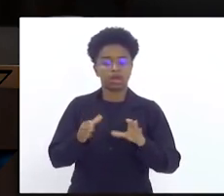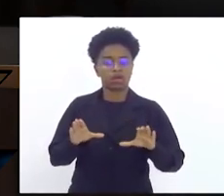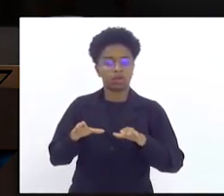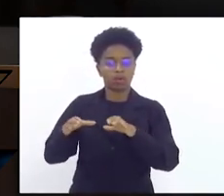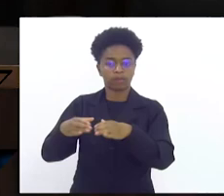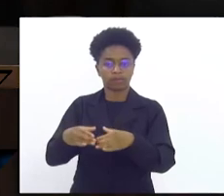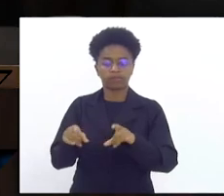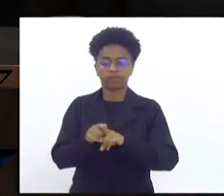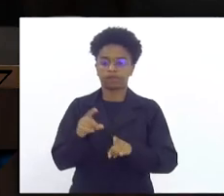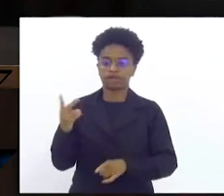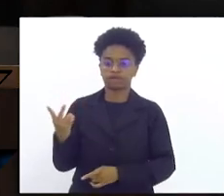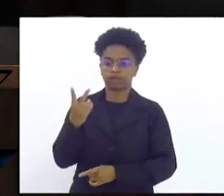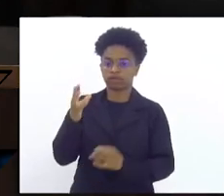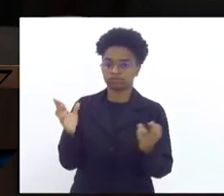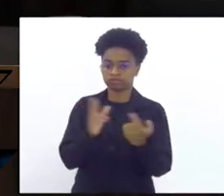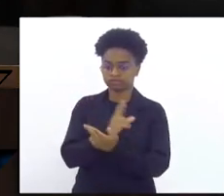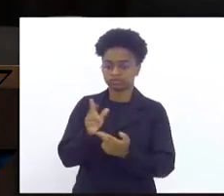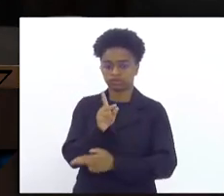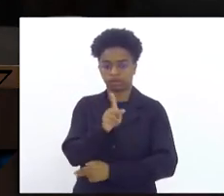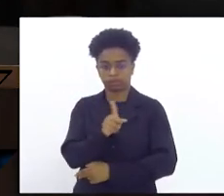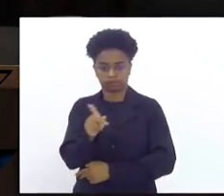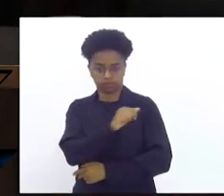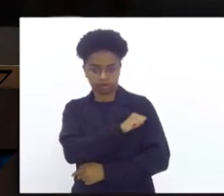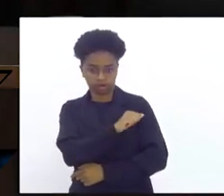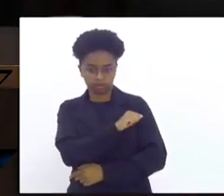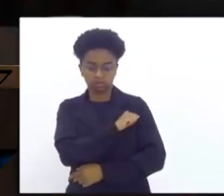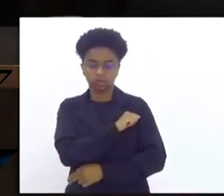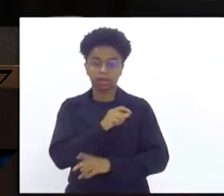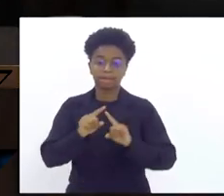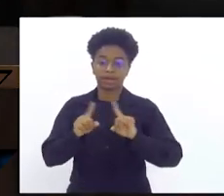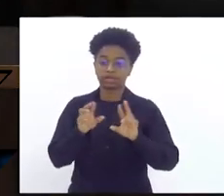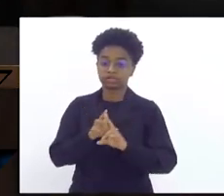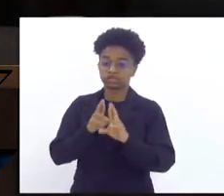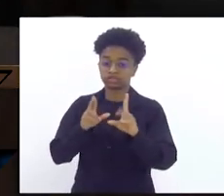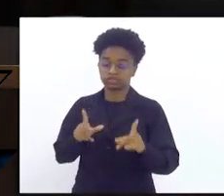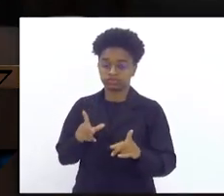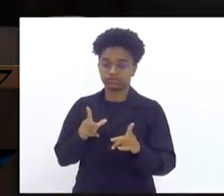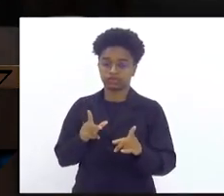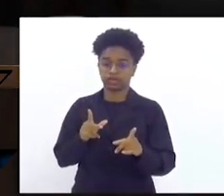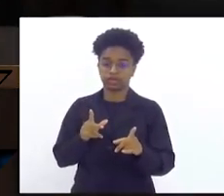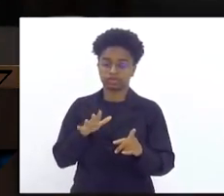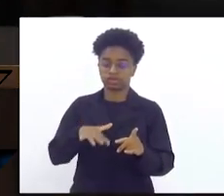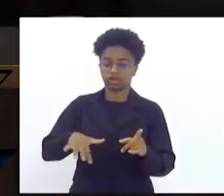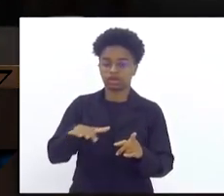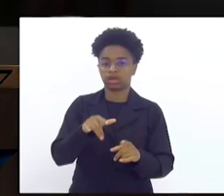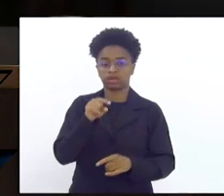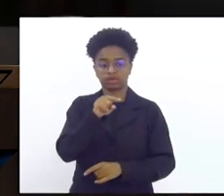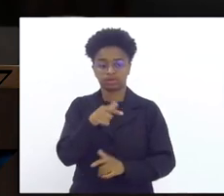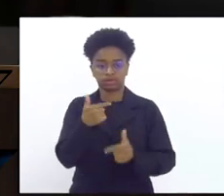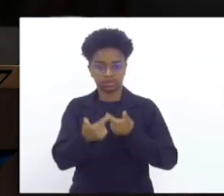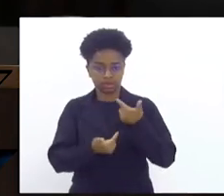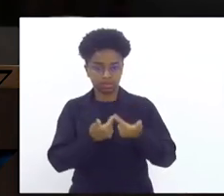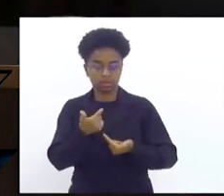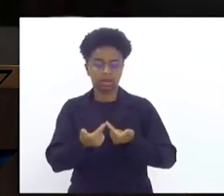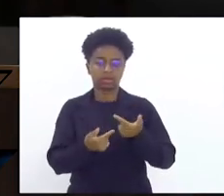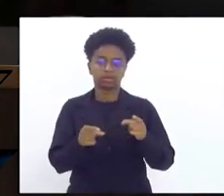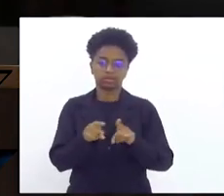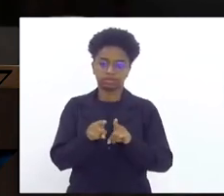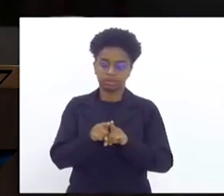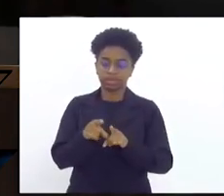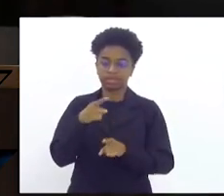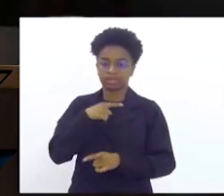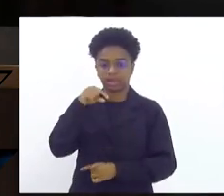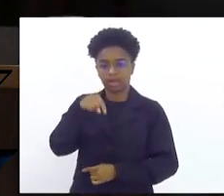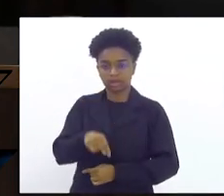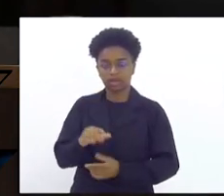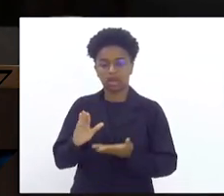da relação professora aluno diferente do que o campo que vossa excelência trabalha inclusive Temos nessa